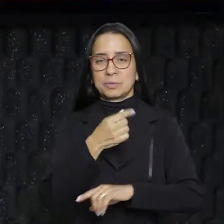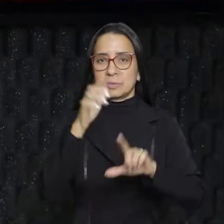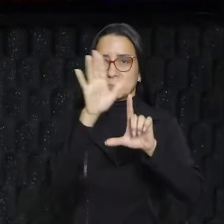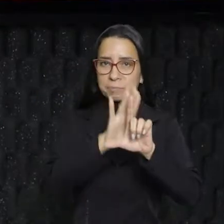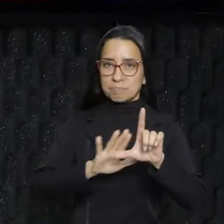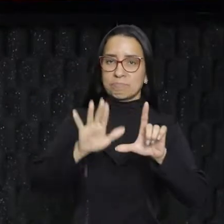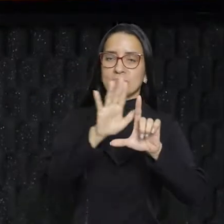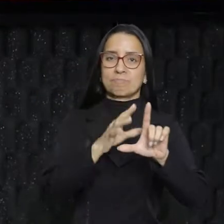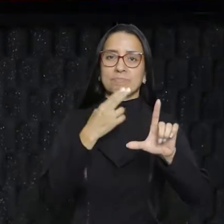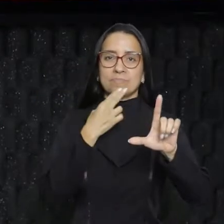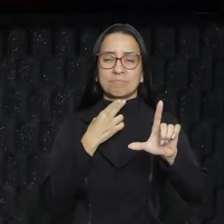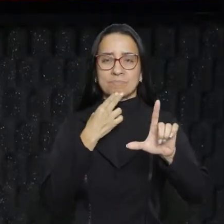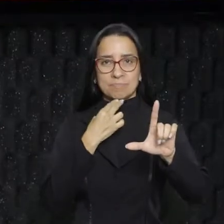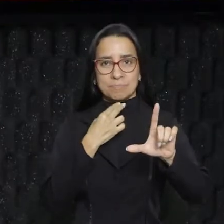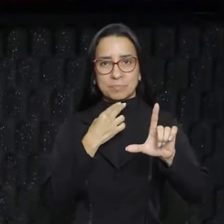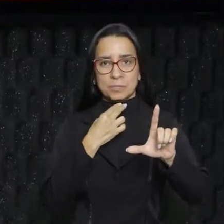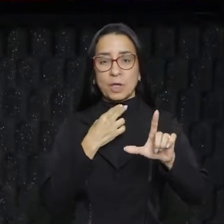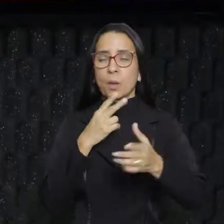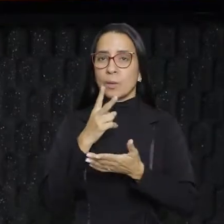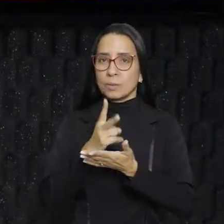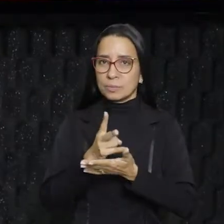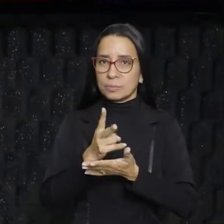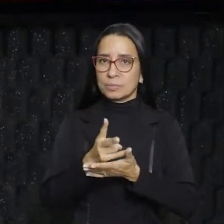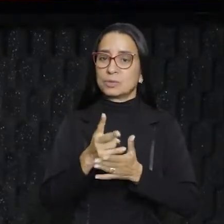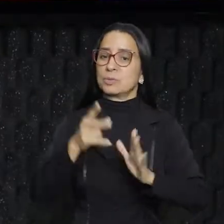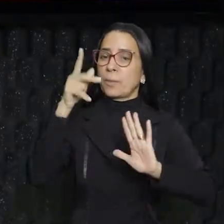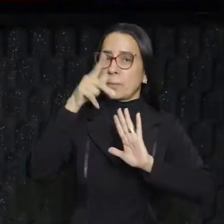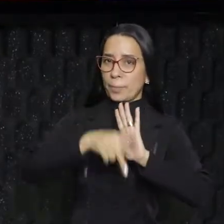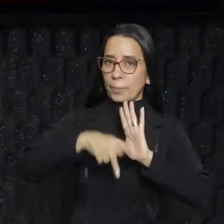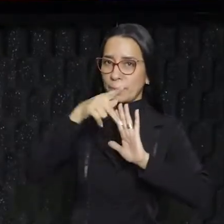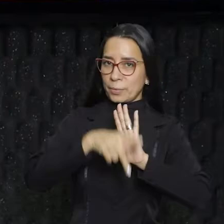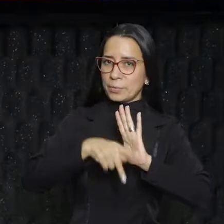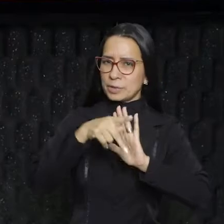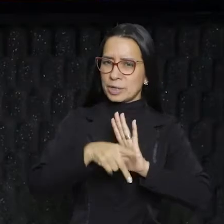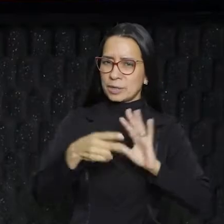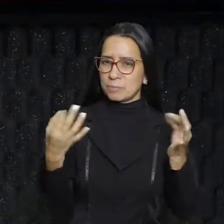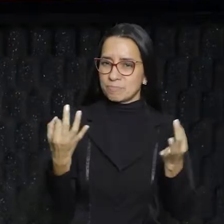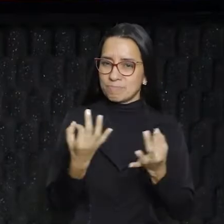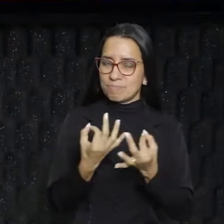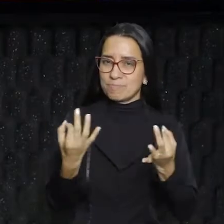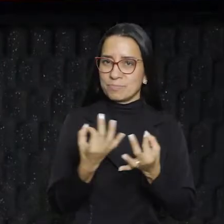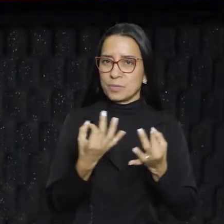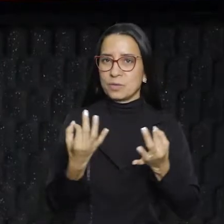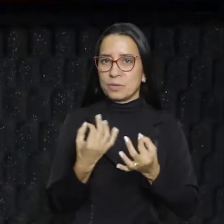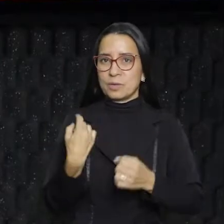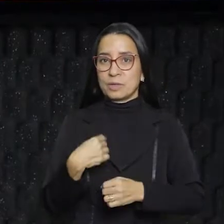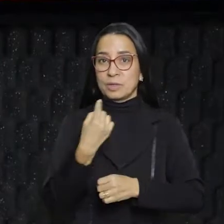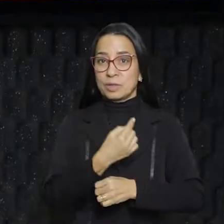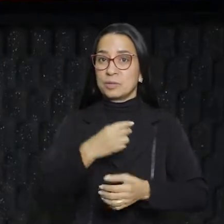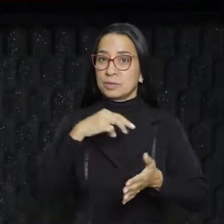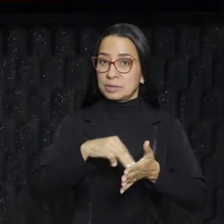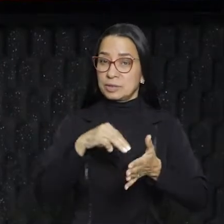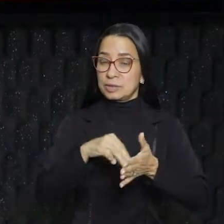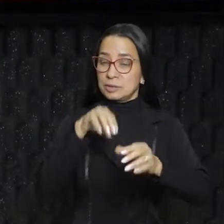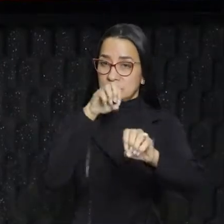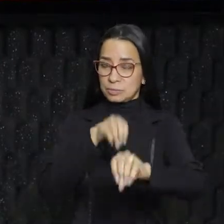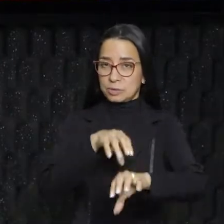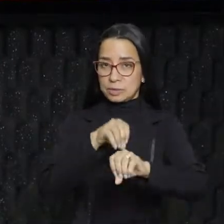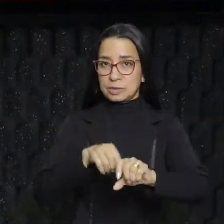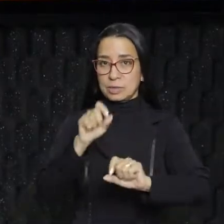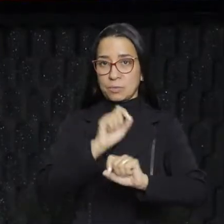plataforma Gonçalves Dias, para dar continuidade a esse projeto sensacional da nossa Secretaria de Educação, que é